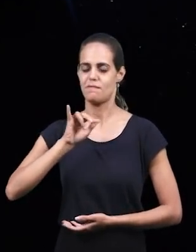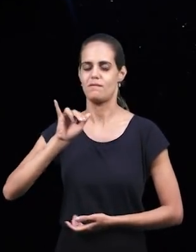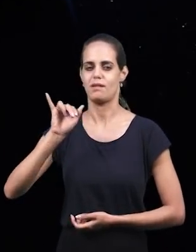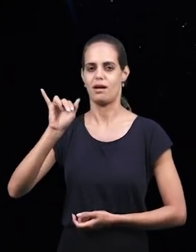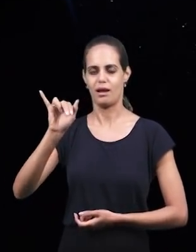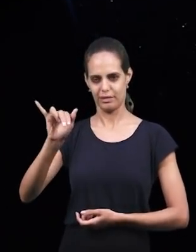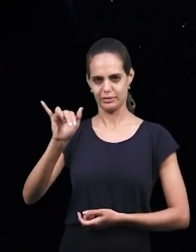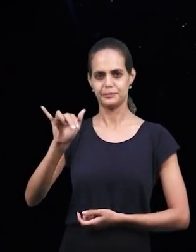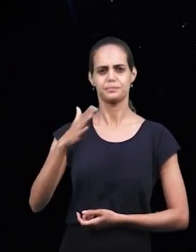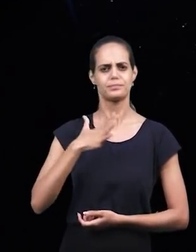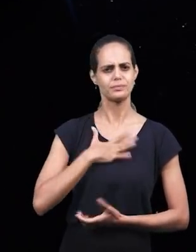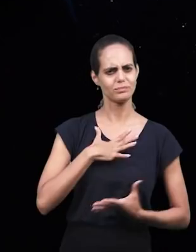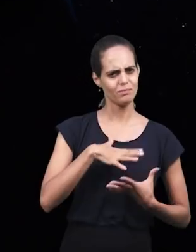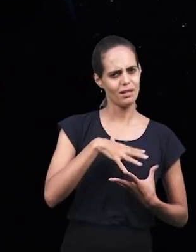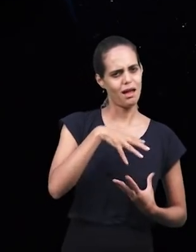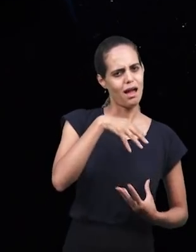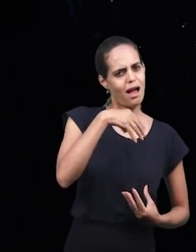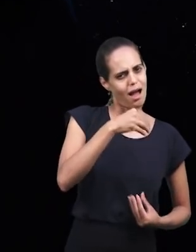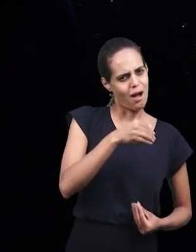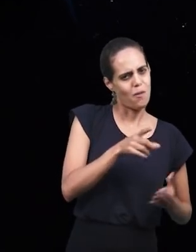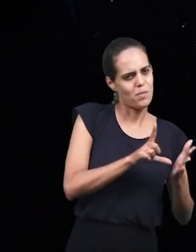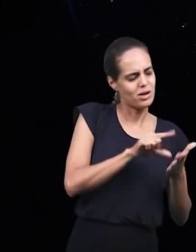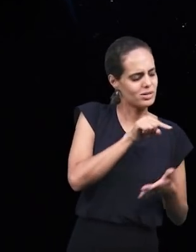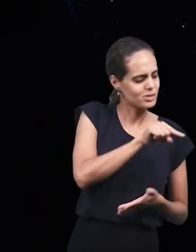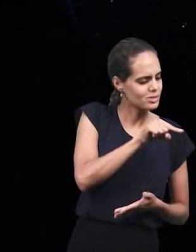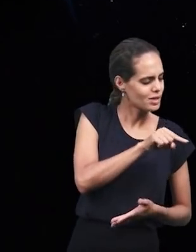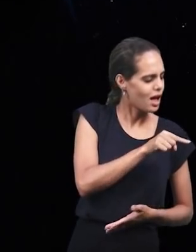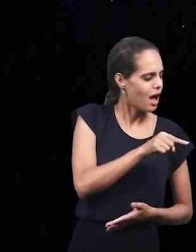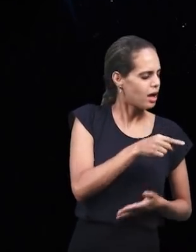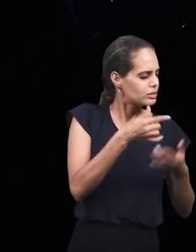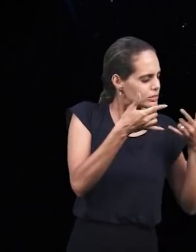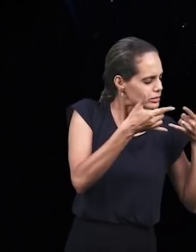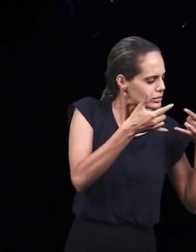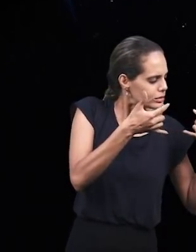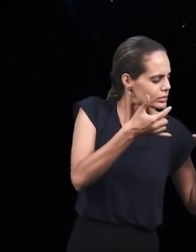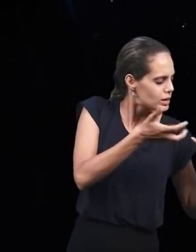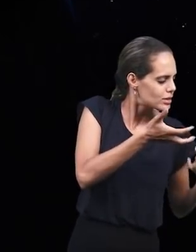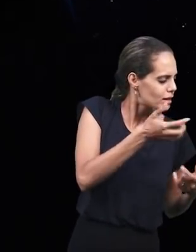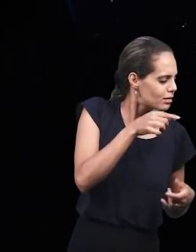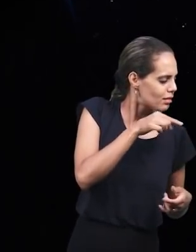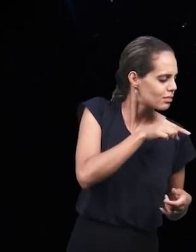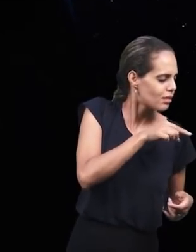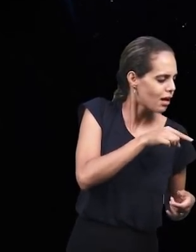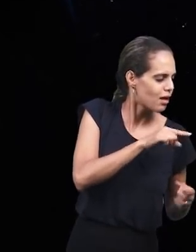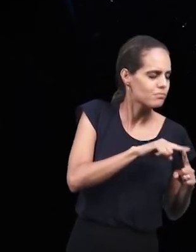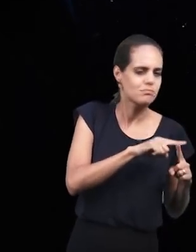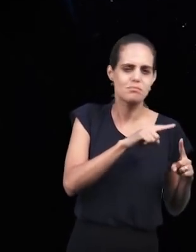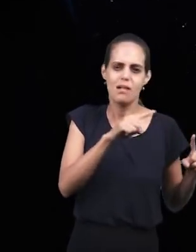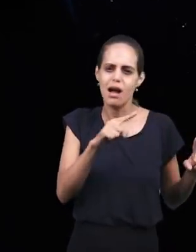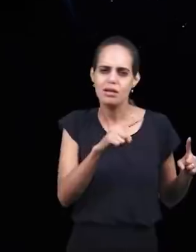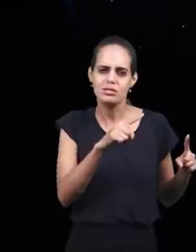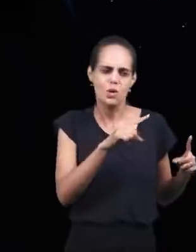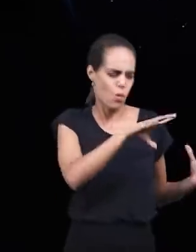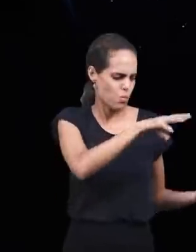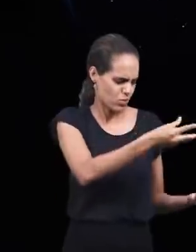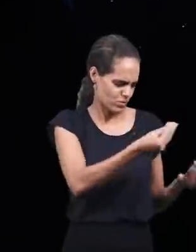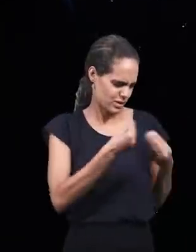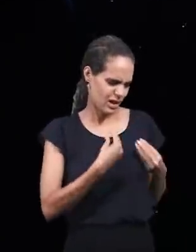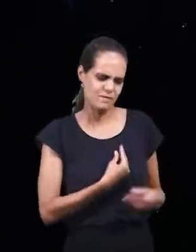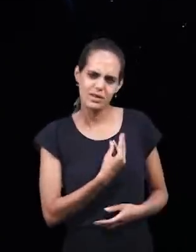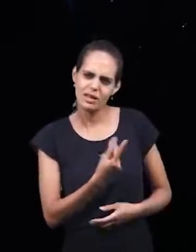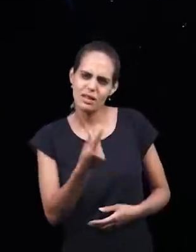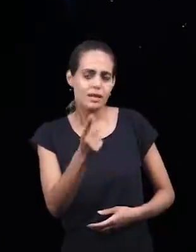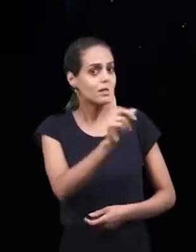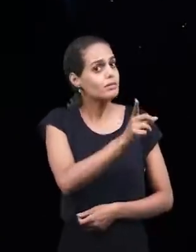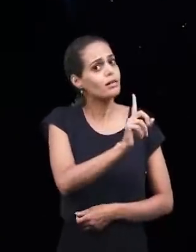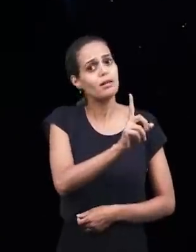alma gozando riquezas, tesouros que o mundo não dá,